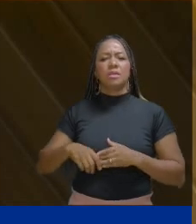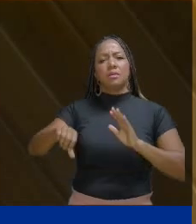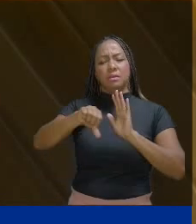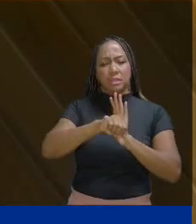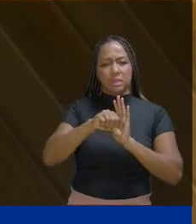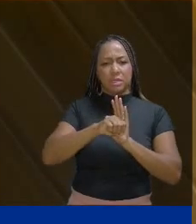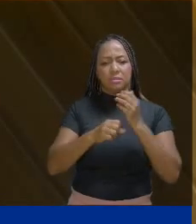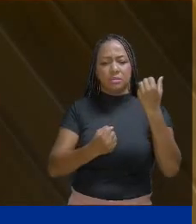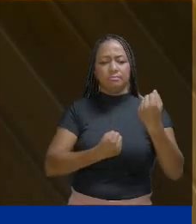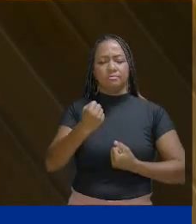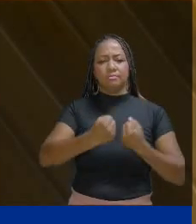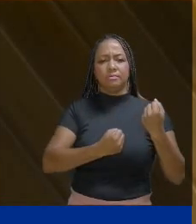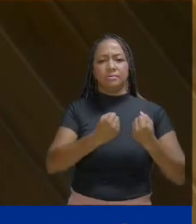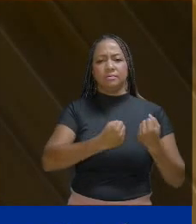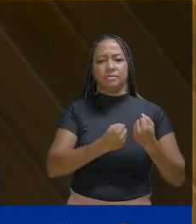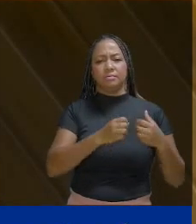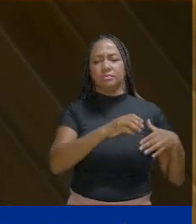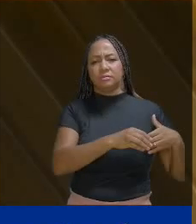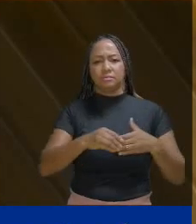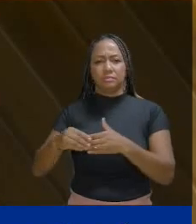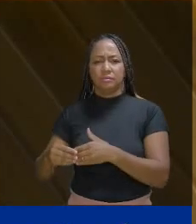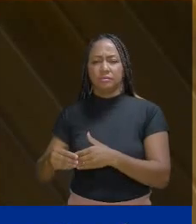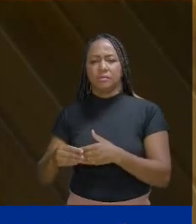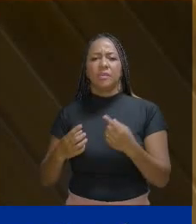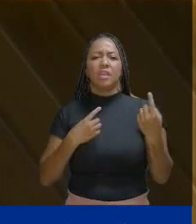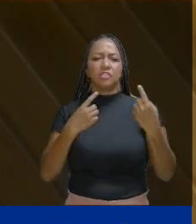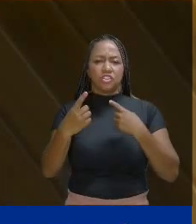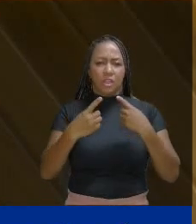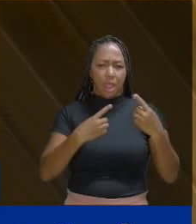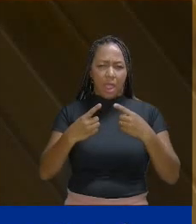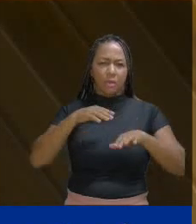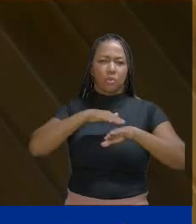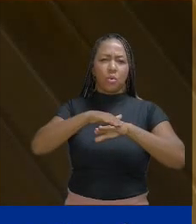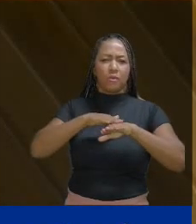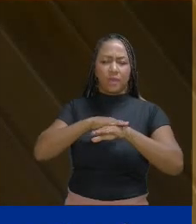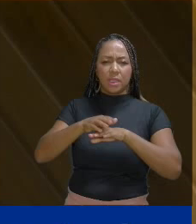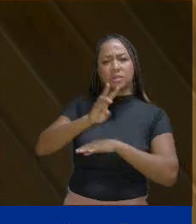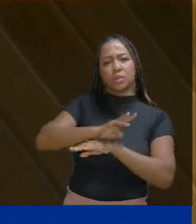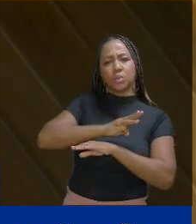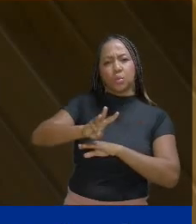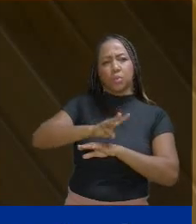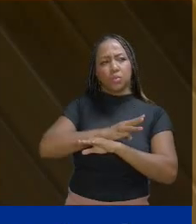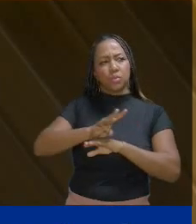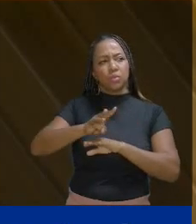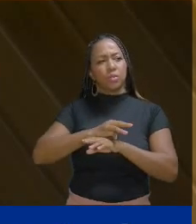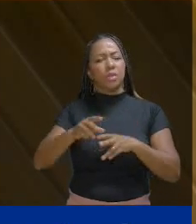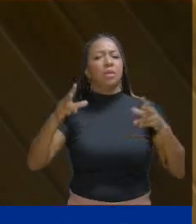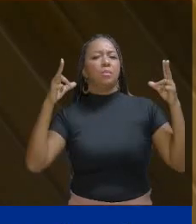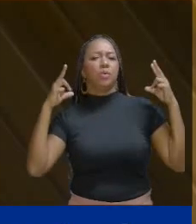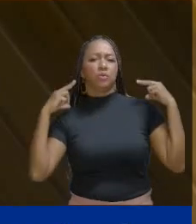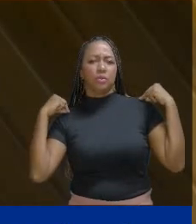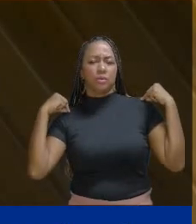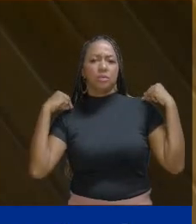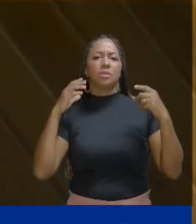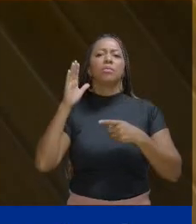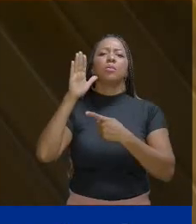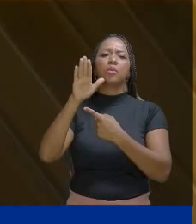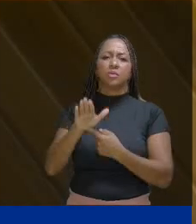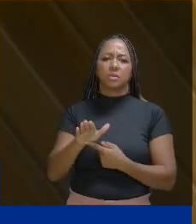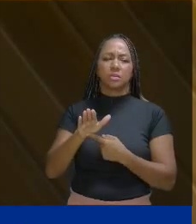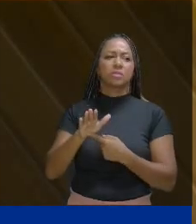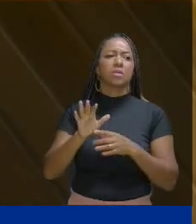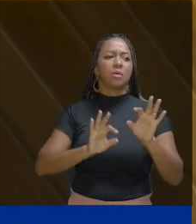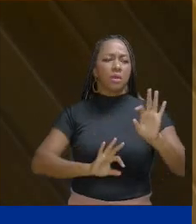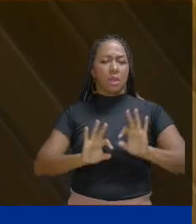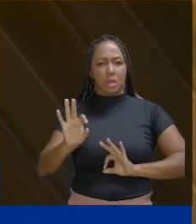transporte de eleitores. Diálogos, conversas no WhatsApp entre os motoristas, demonstrando